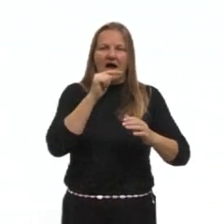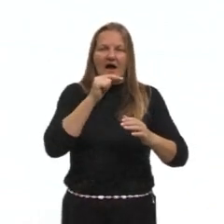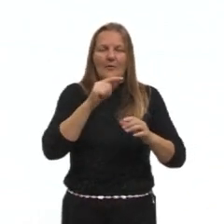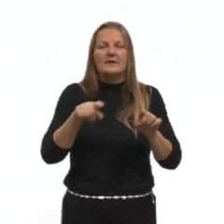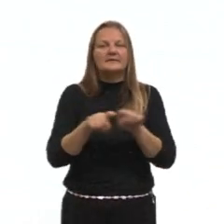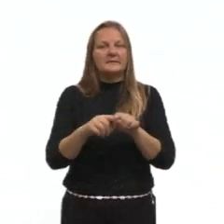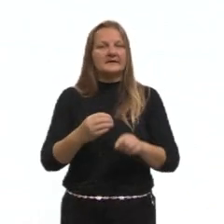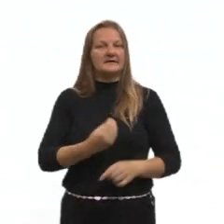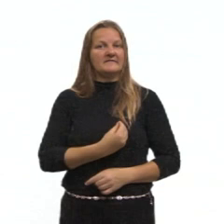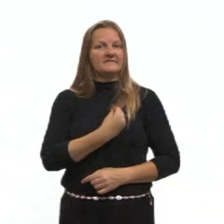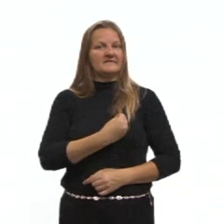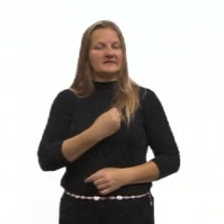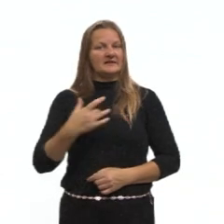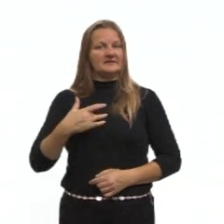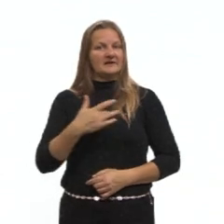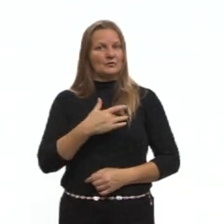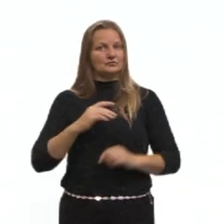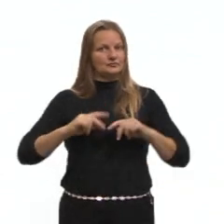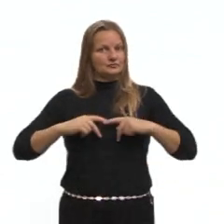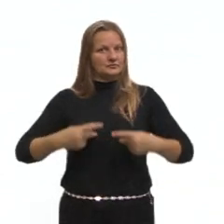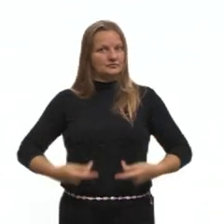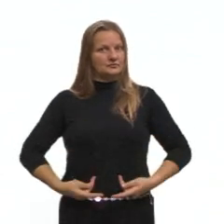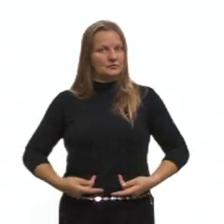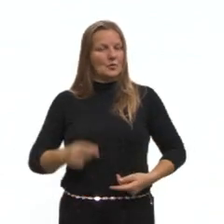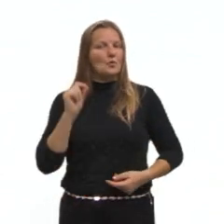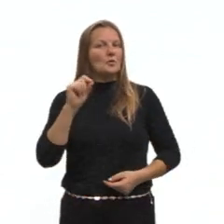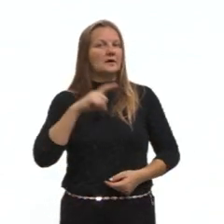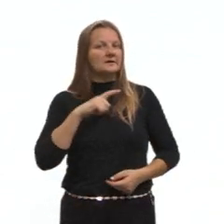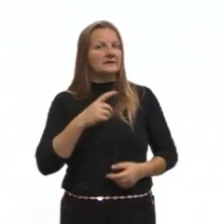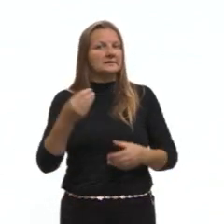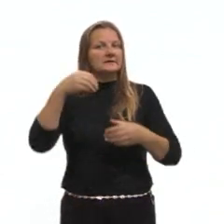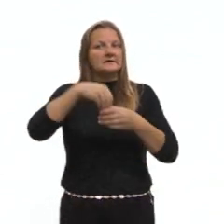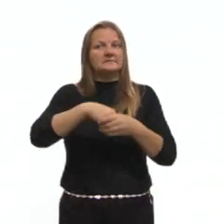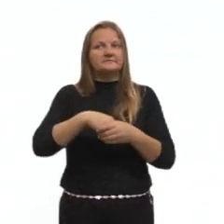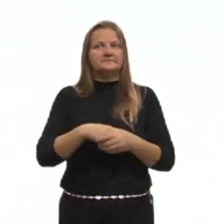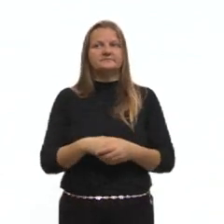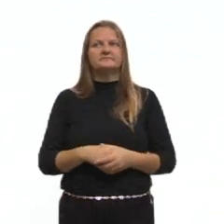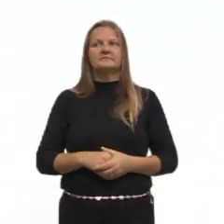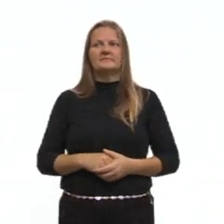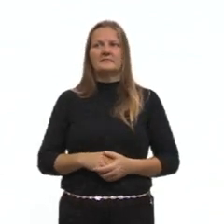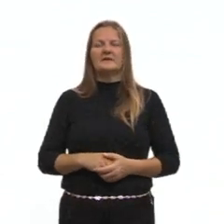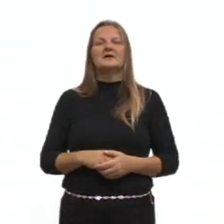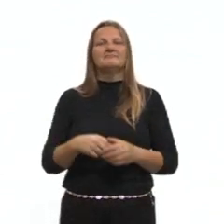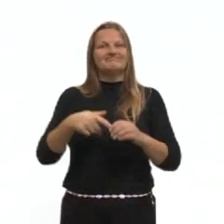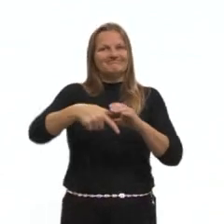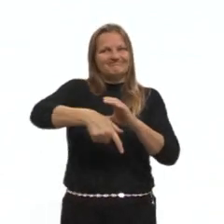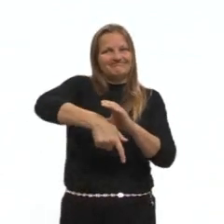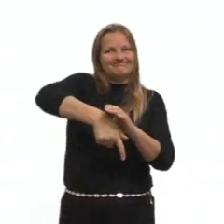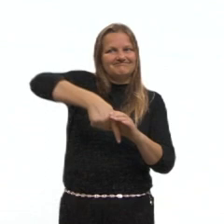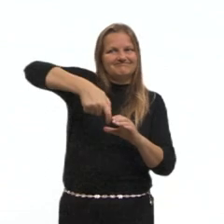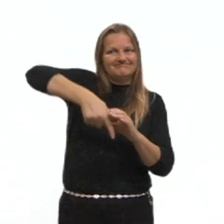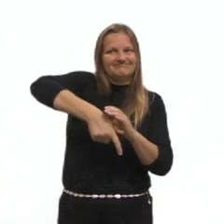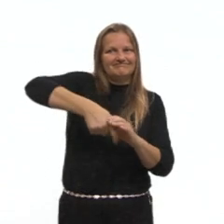O que que tem nós microplásticos a gente sabe que é de origem do petróleo Então temos ali